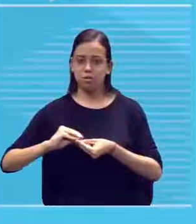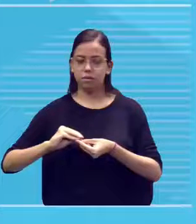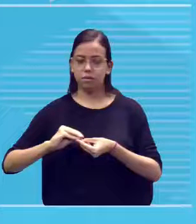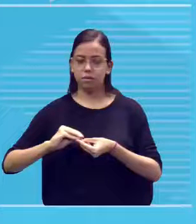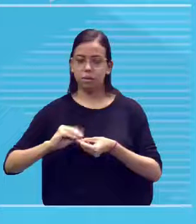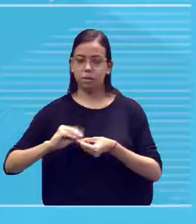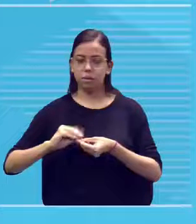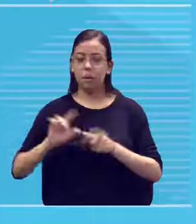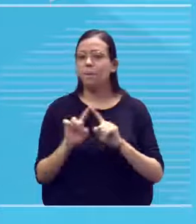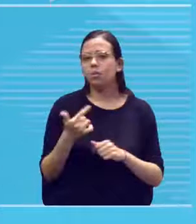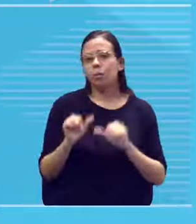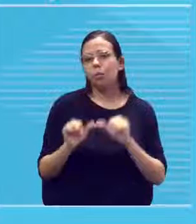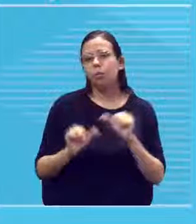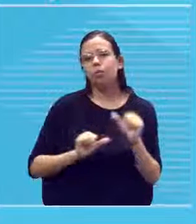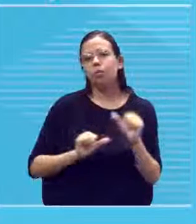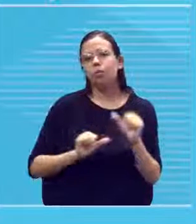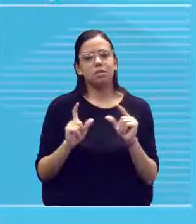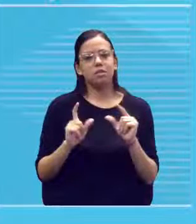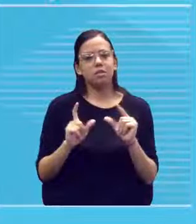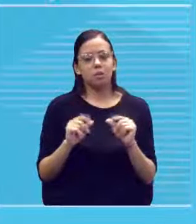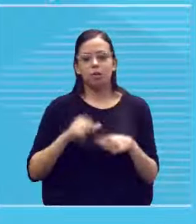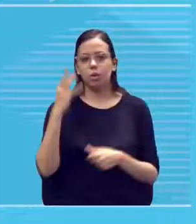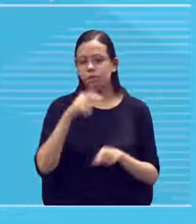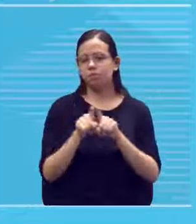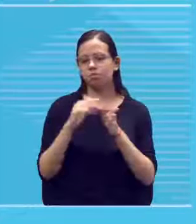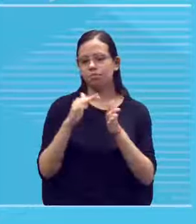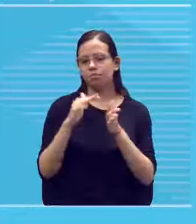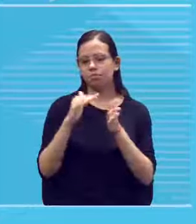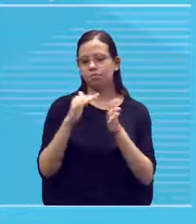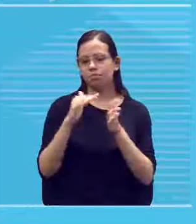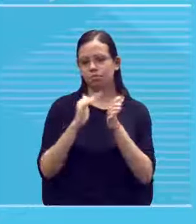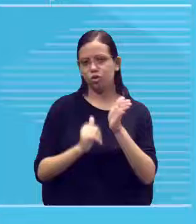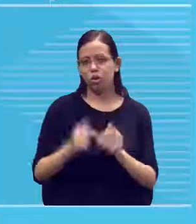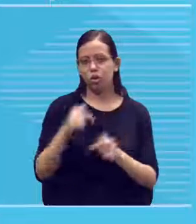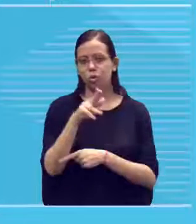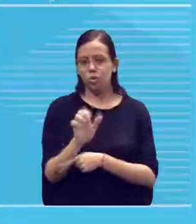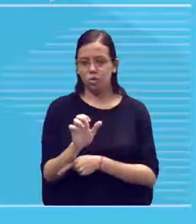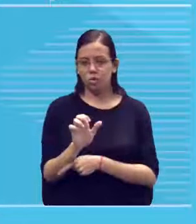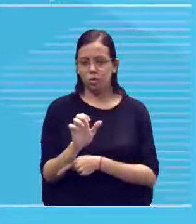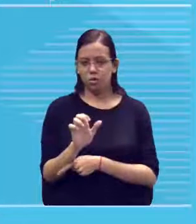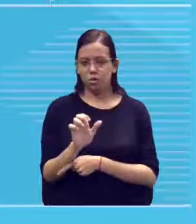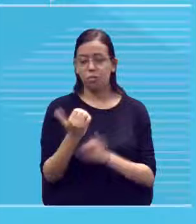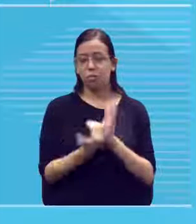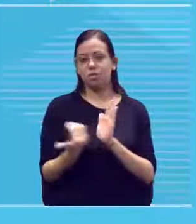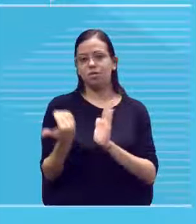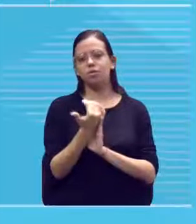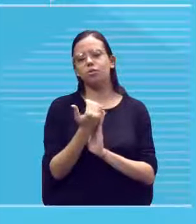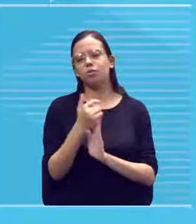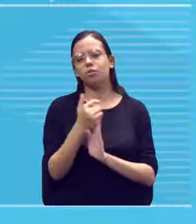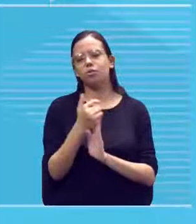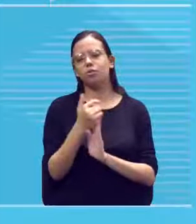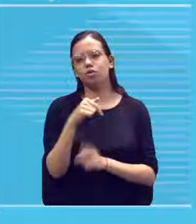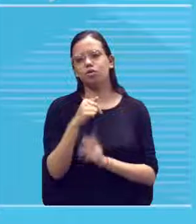o que não mudou nada ficou tudo lindo e eu tirei o que daí o que izumo desapareceu